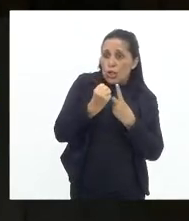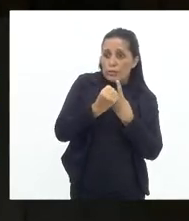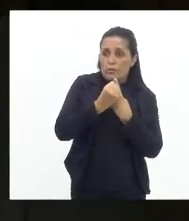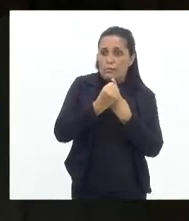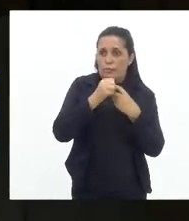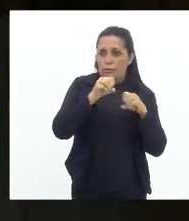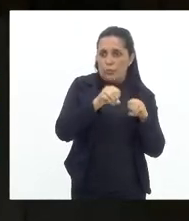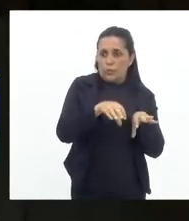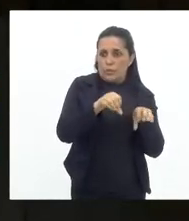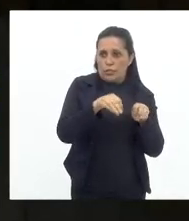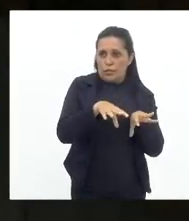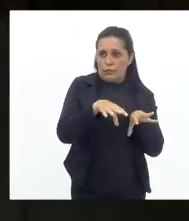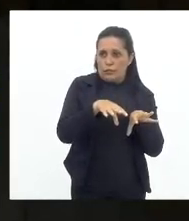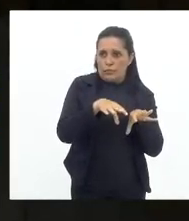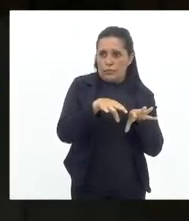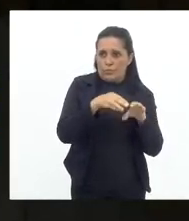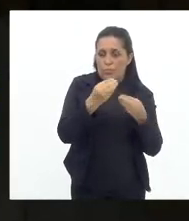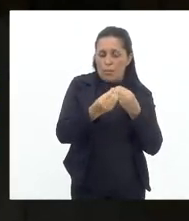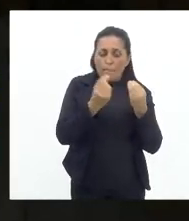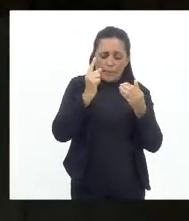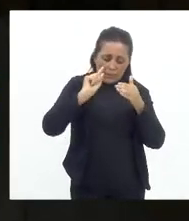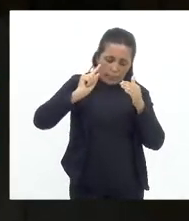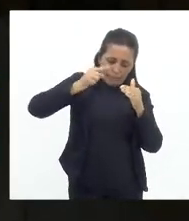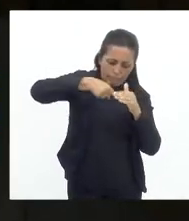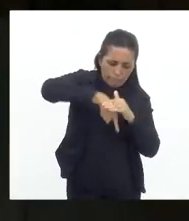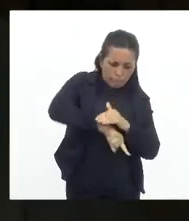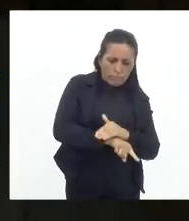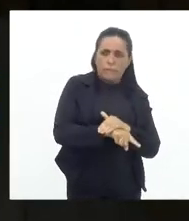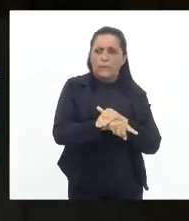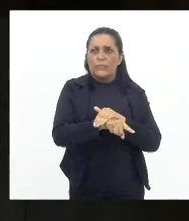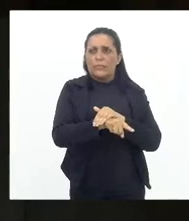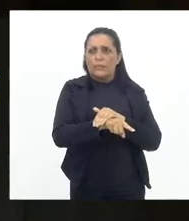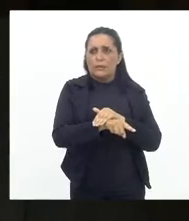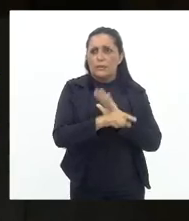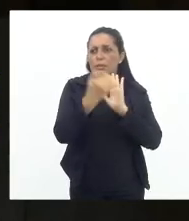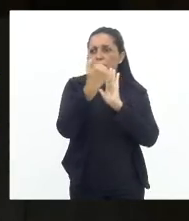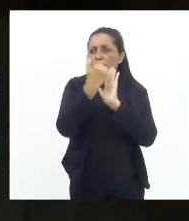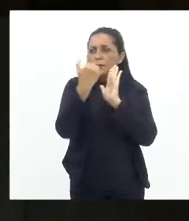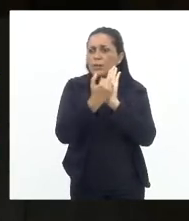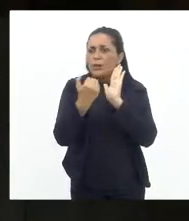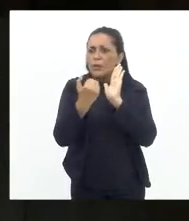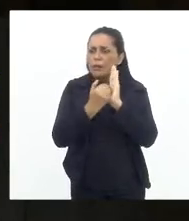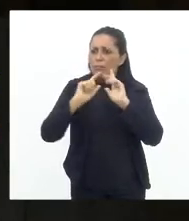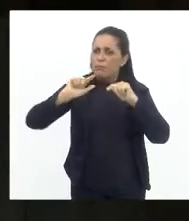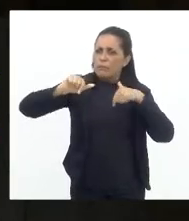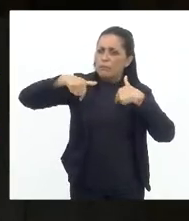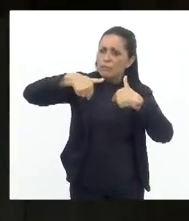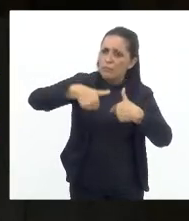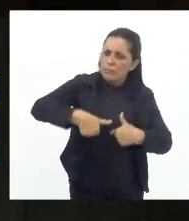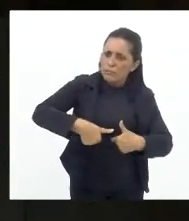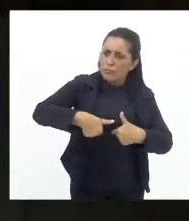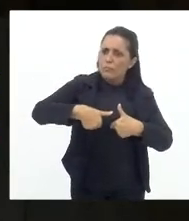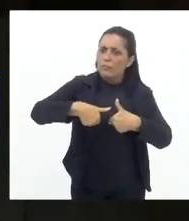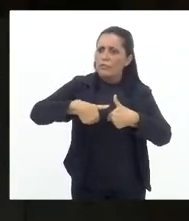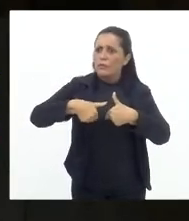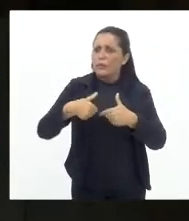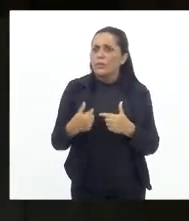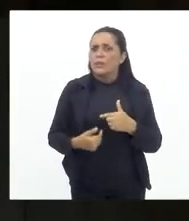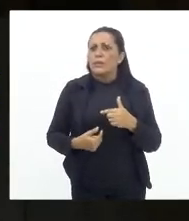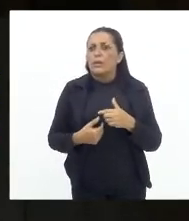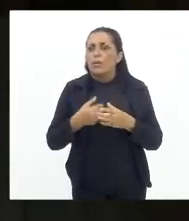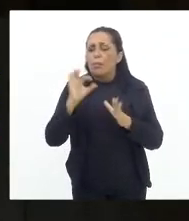preciso aprofundar é preciso aprofundar as agendas as iniciativas as os